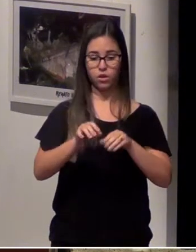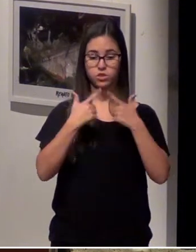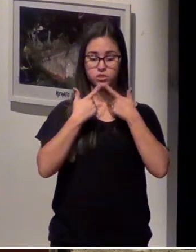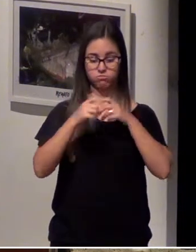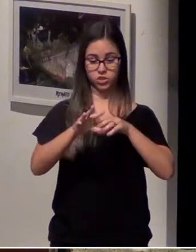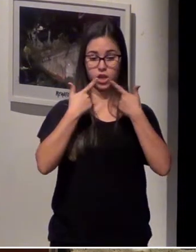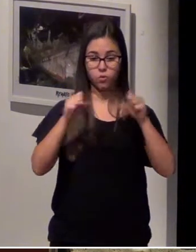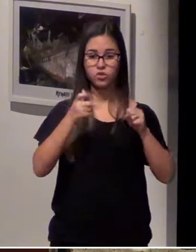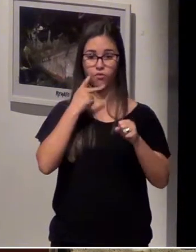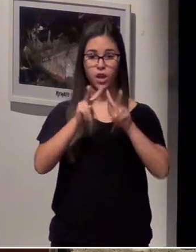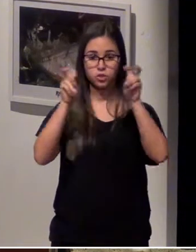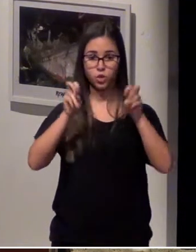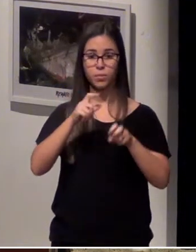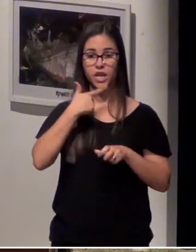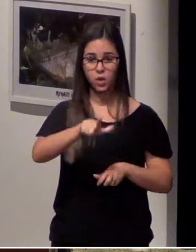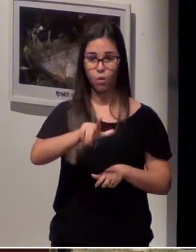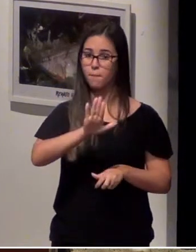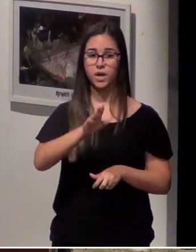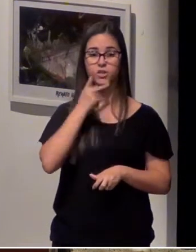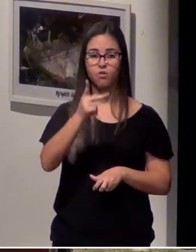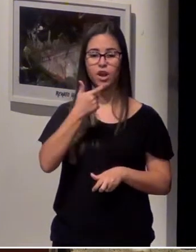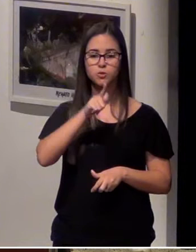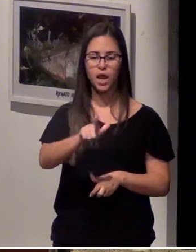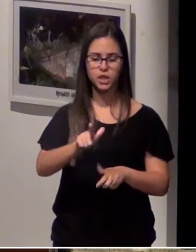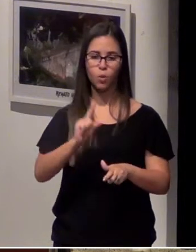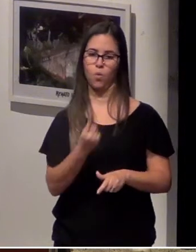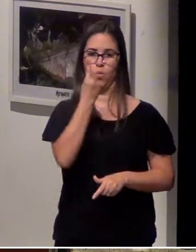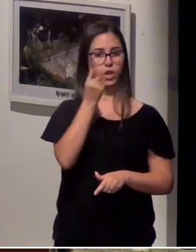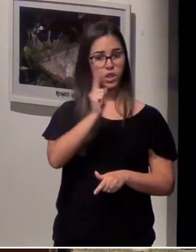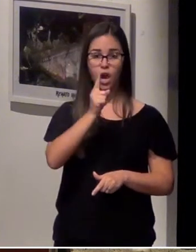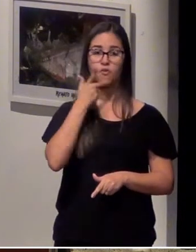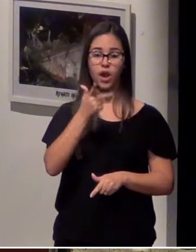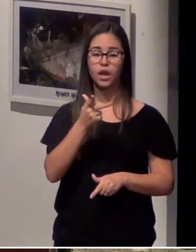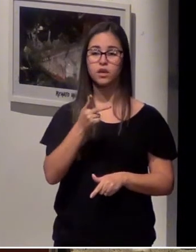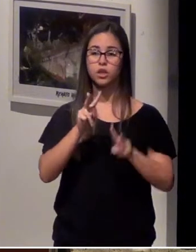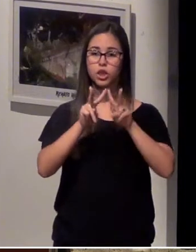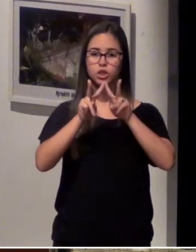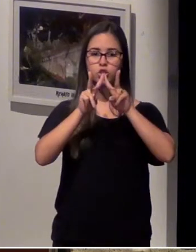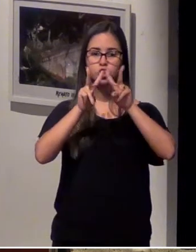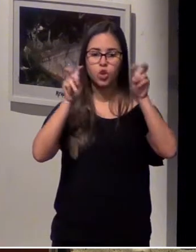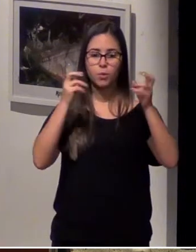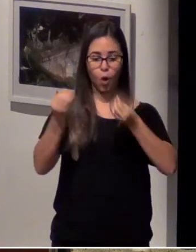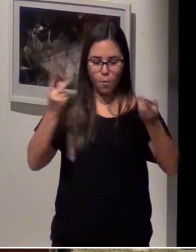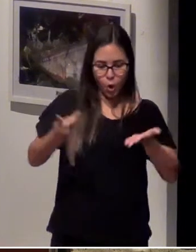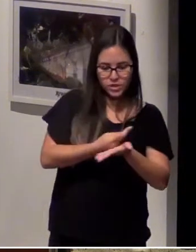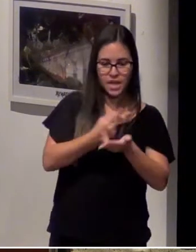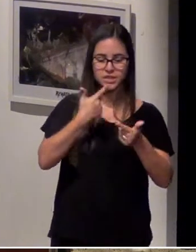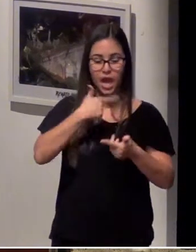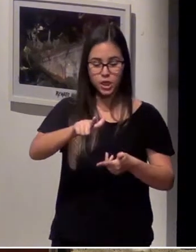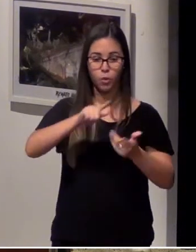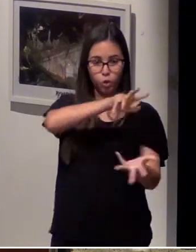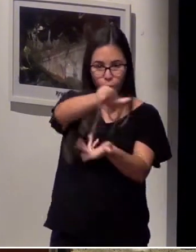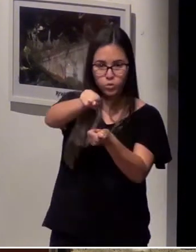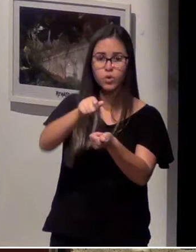fala sobre língua, mas não fala de uma língua específica, a gente fala sobre o funcionamento das línguas do mundo, e